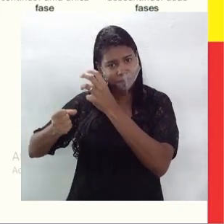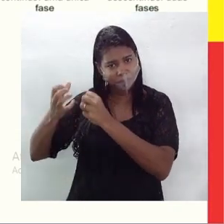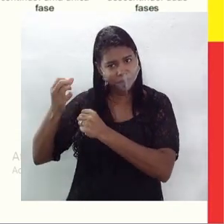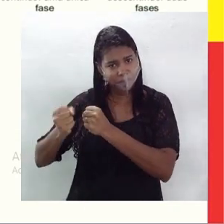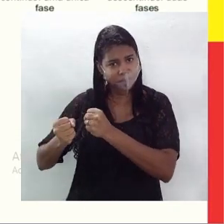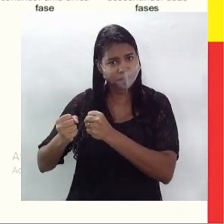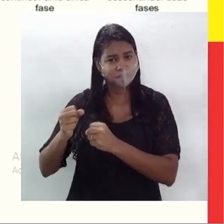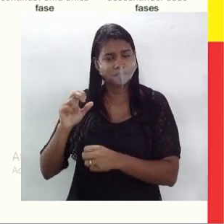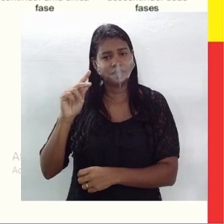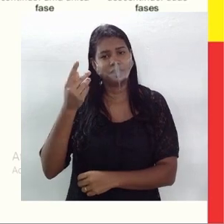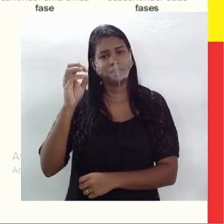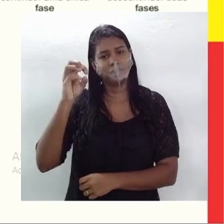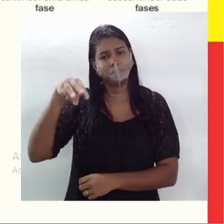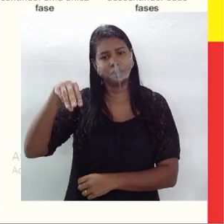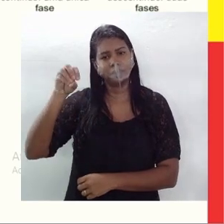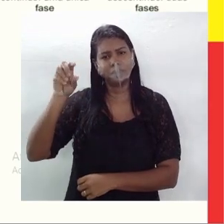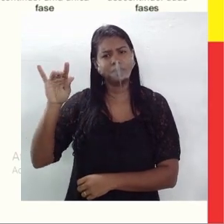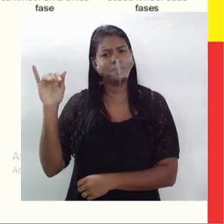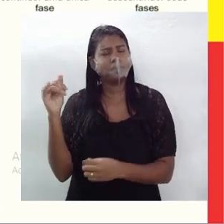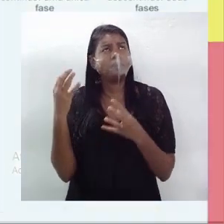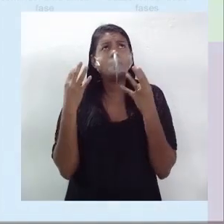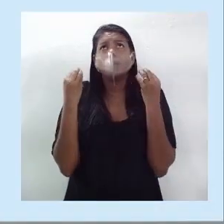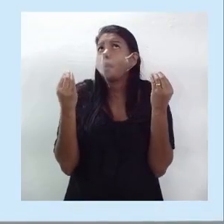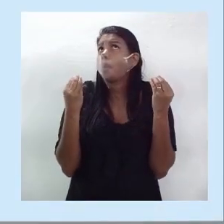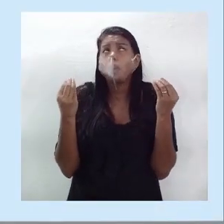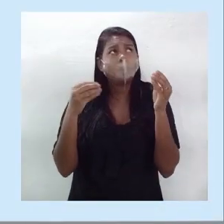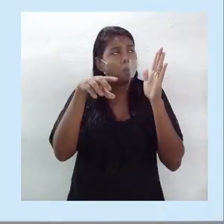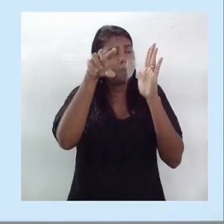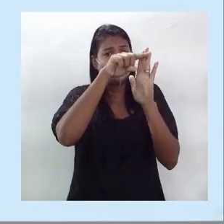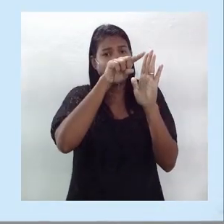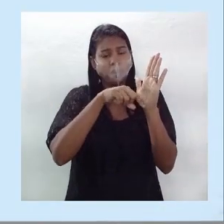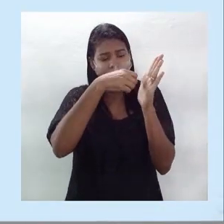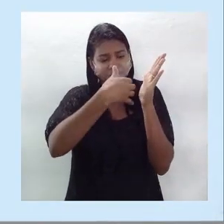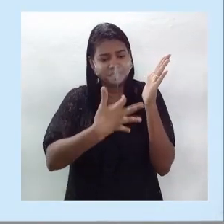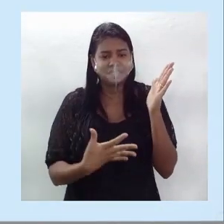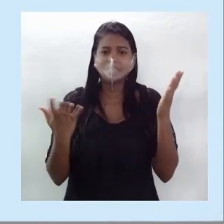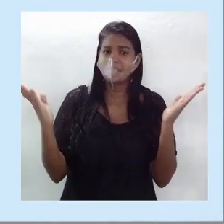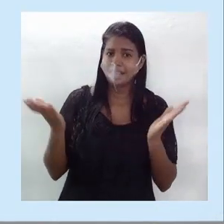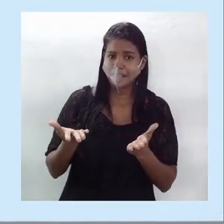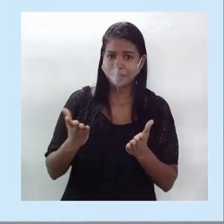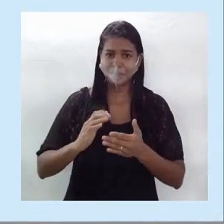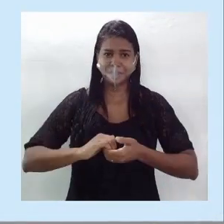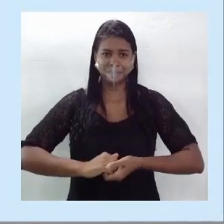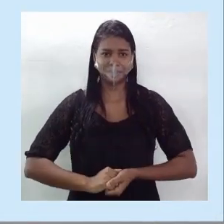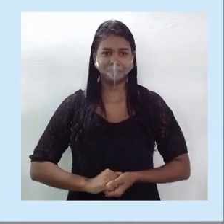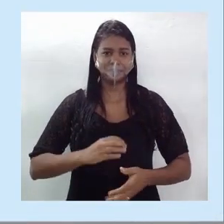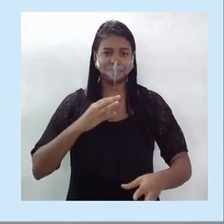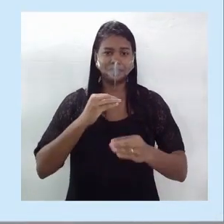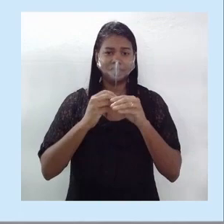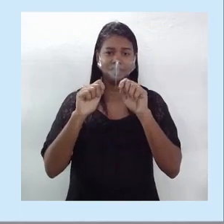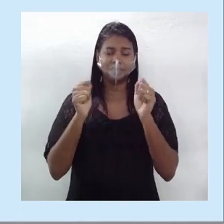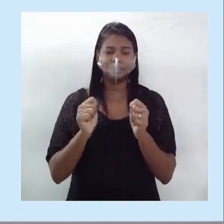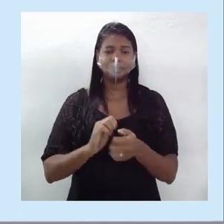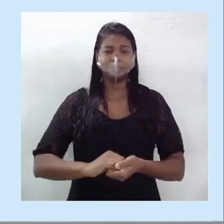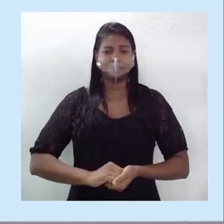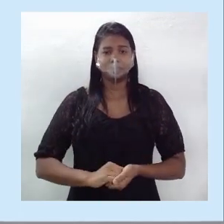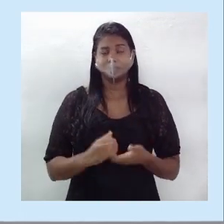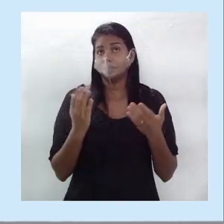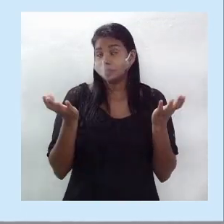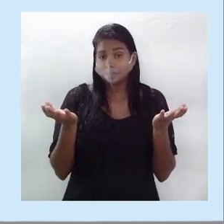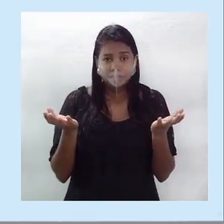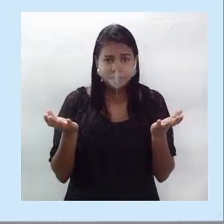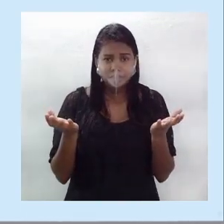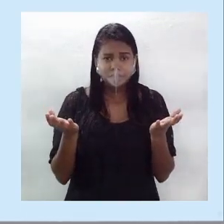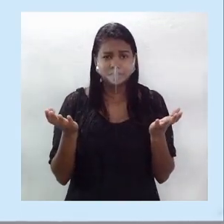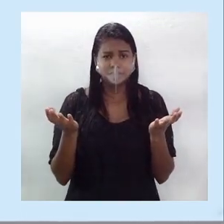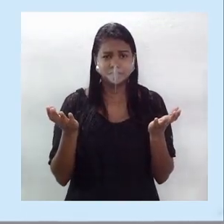é homogêneo. Como é que a gente pode classificar agora esses sistemas? Será que esses